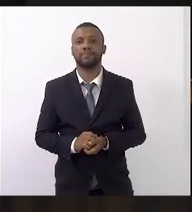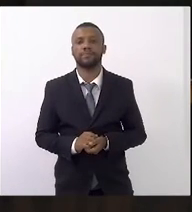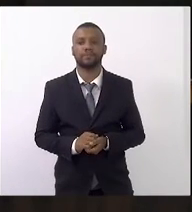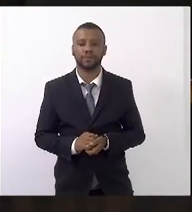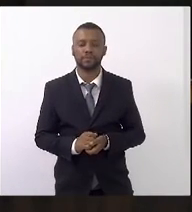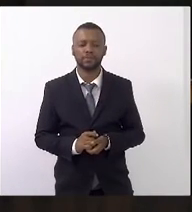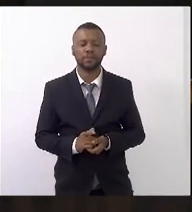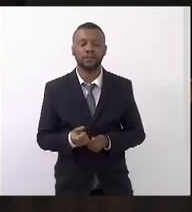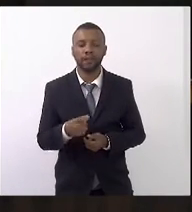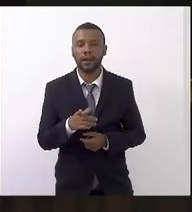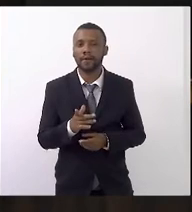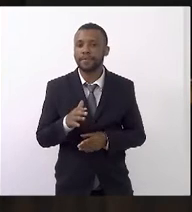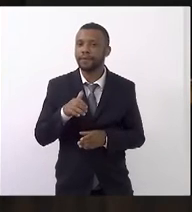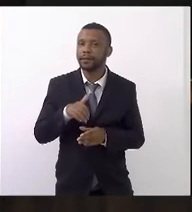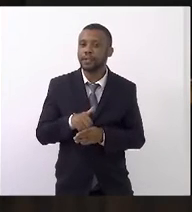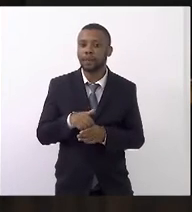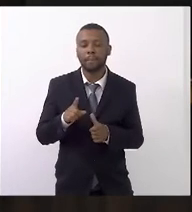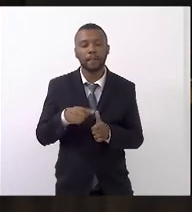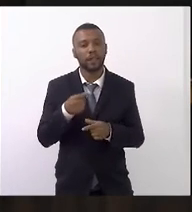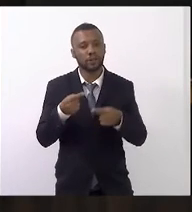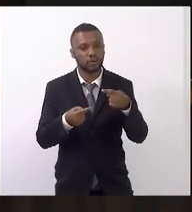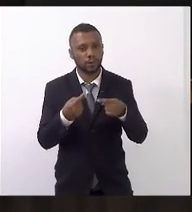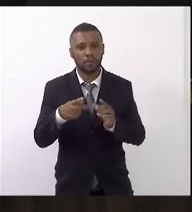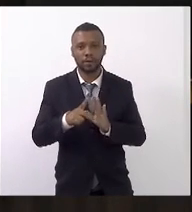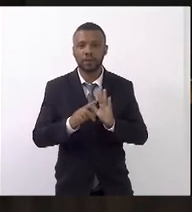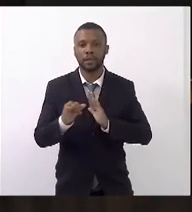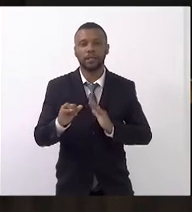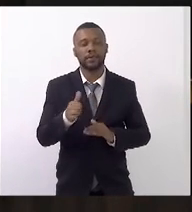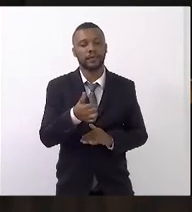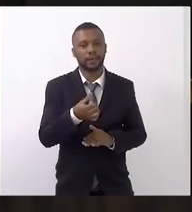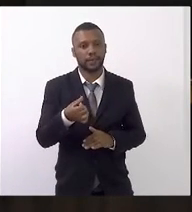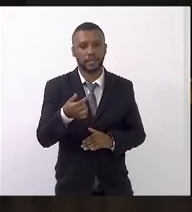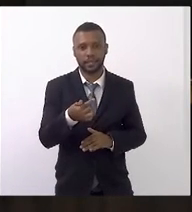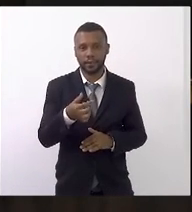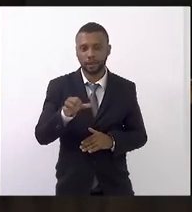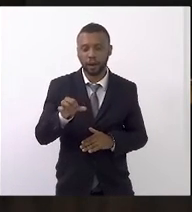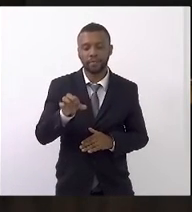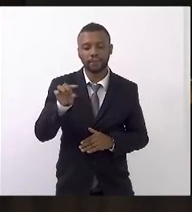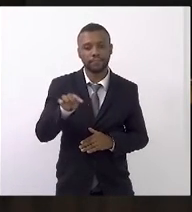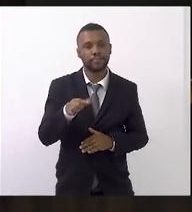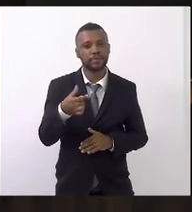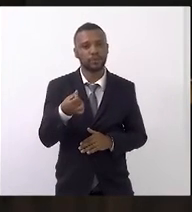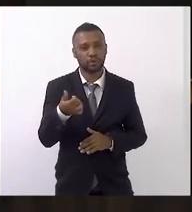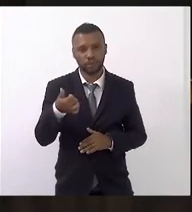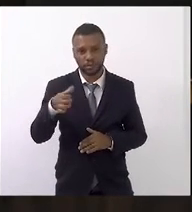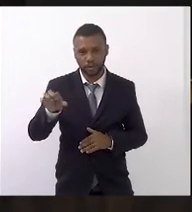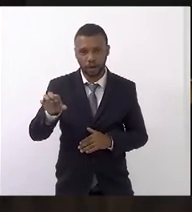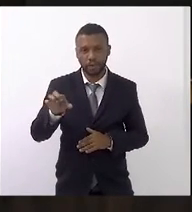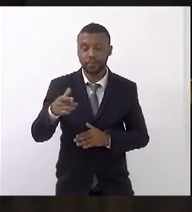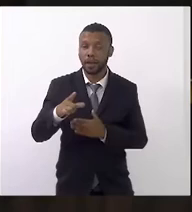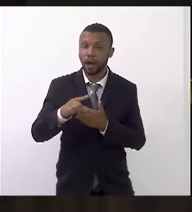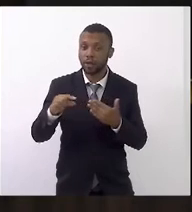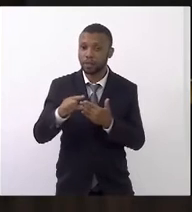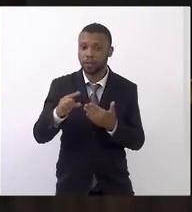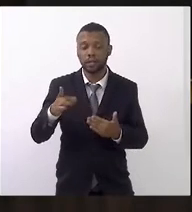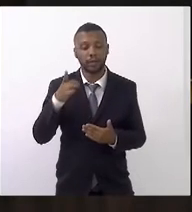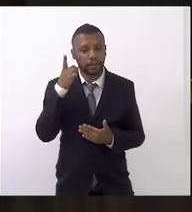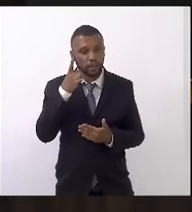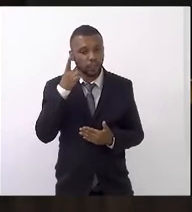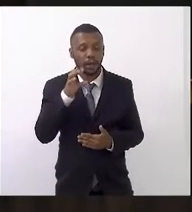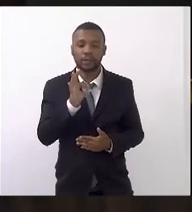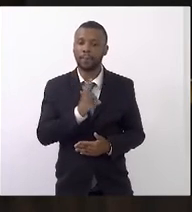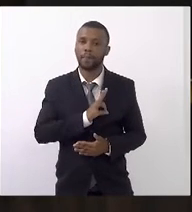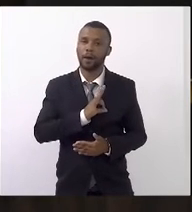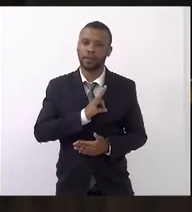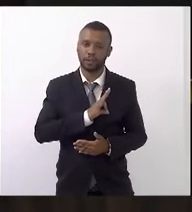Em votação, em primeira discussão, projeto de lei 1679 de 19, de autoria da deputada Marta Rocha, que